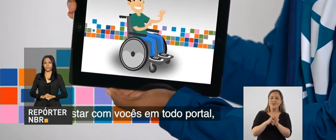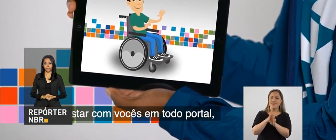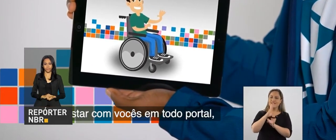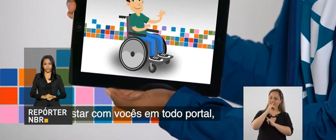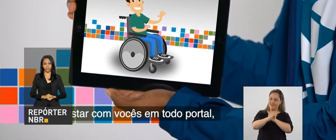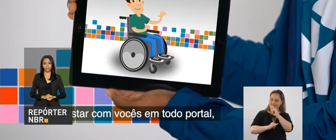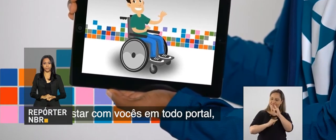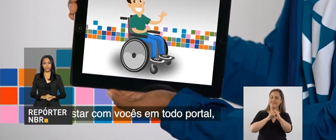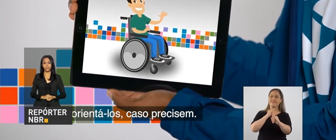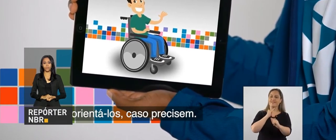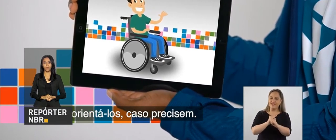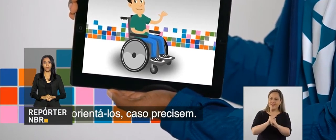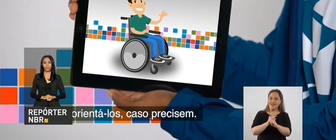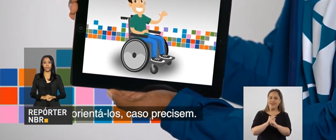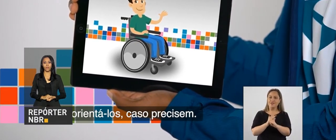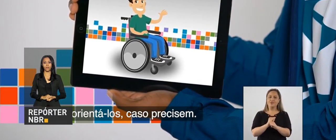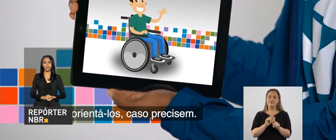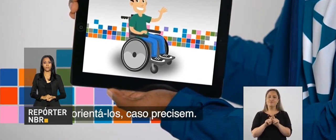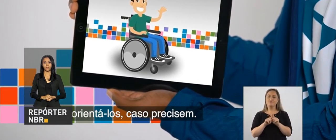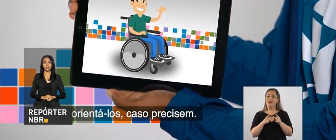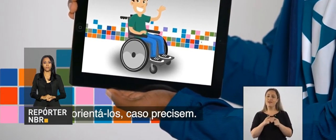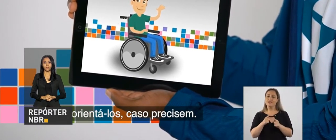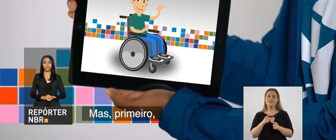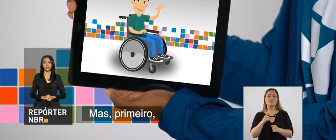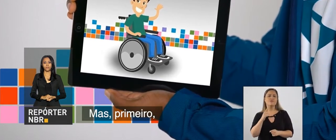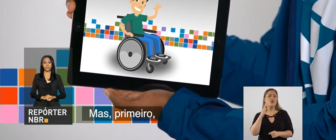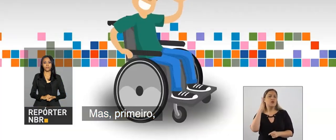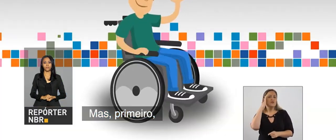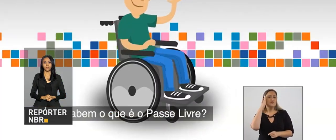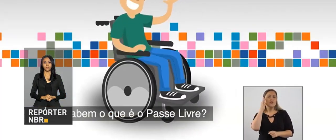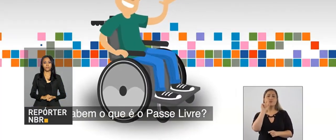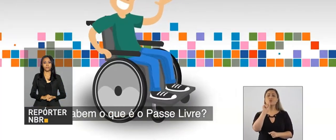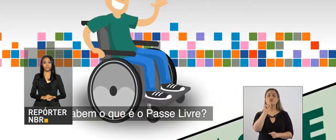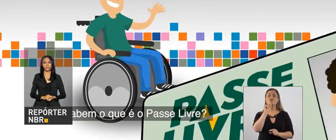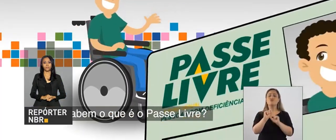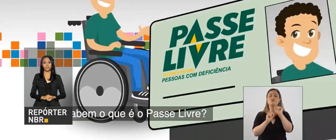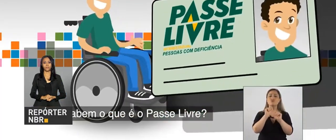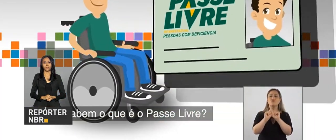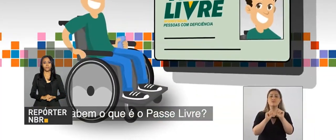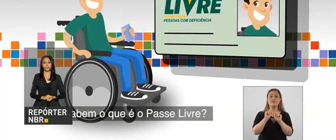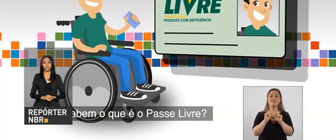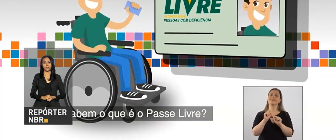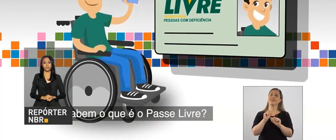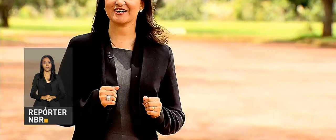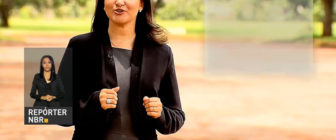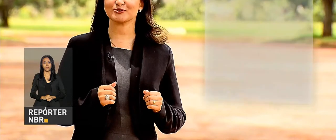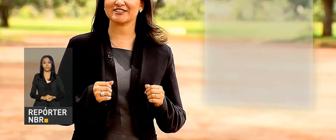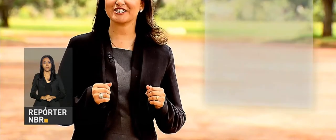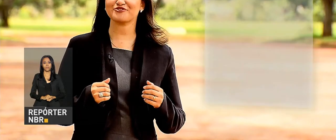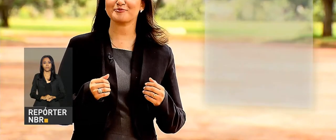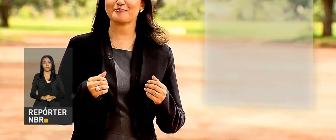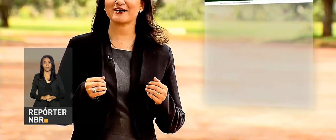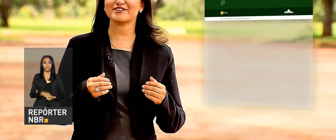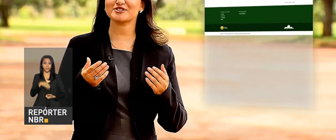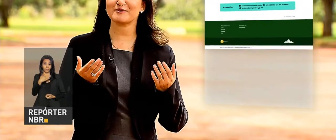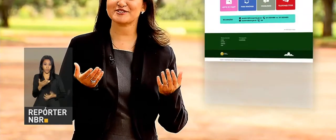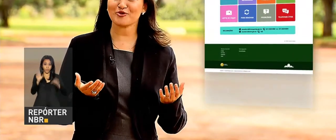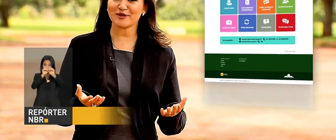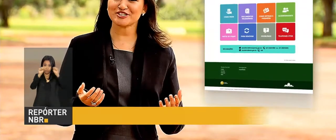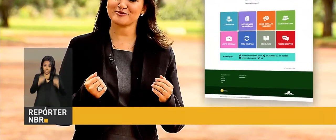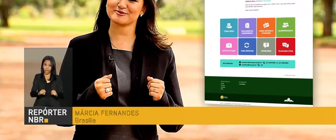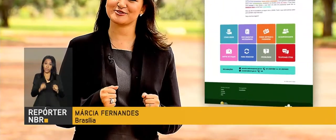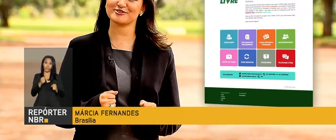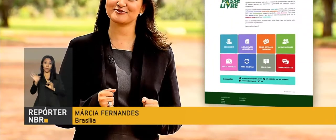com vocês em todo o portal para orientá-los caso precisa mas primeiro vocês sabem o que é o passe livre o site foi preparado especialmente